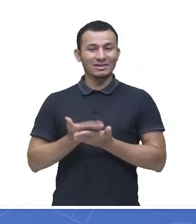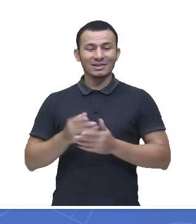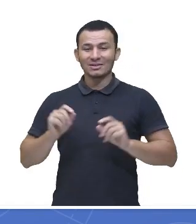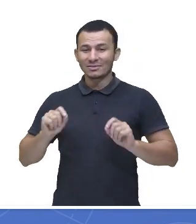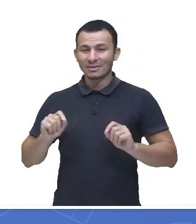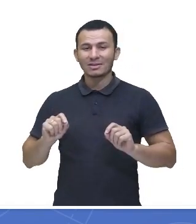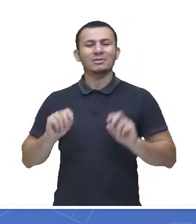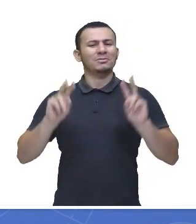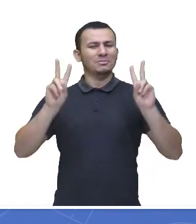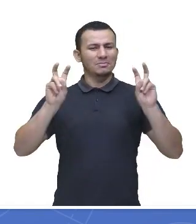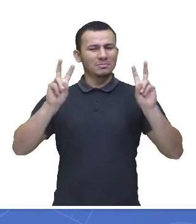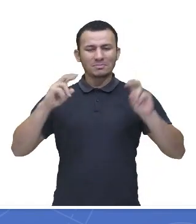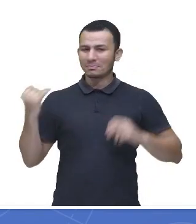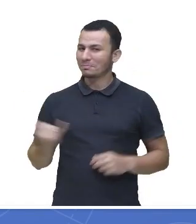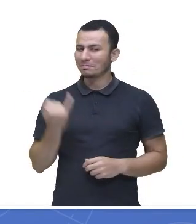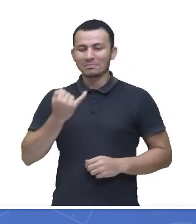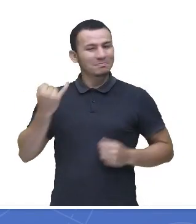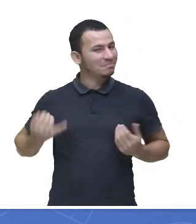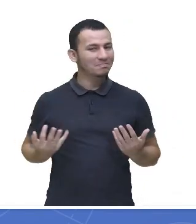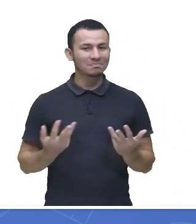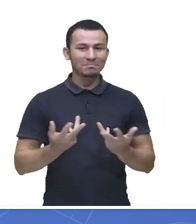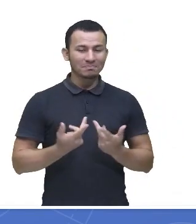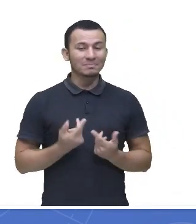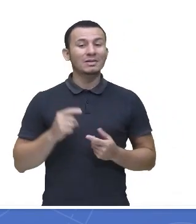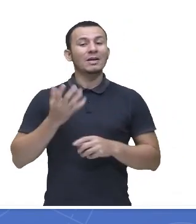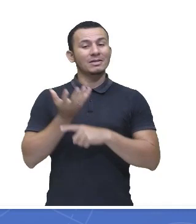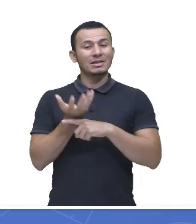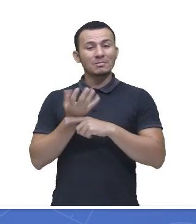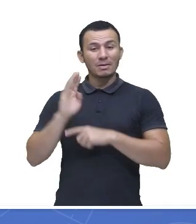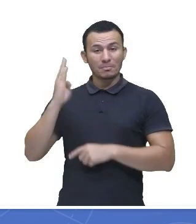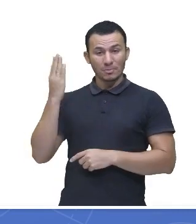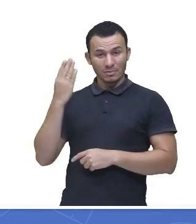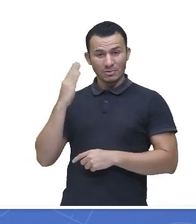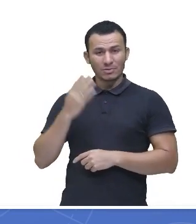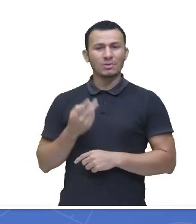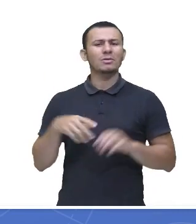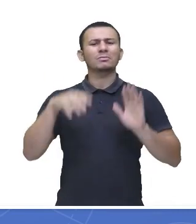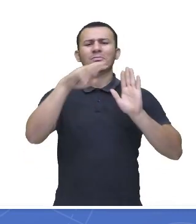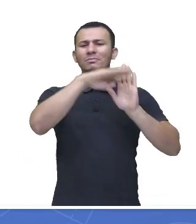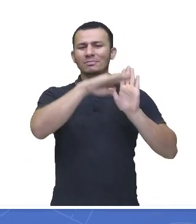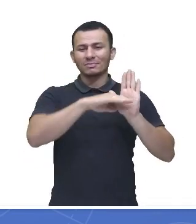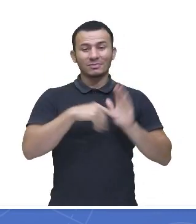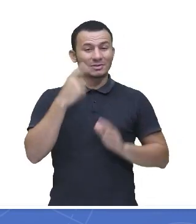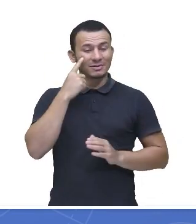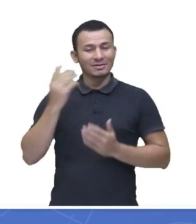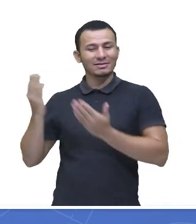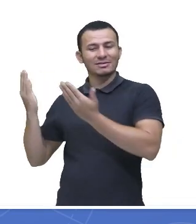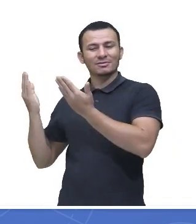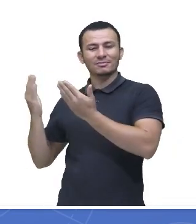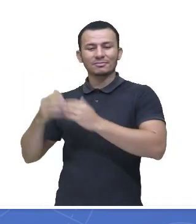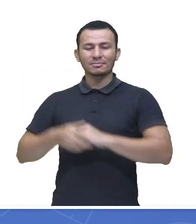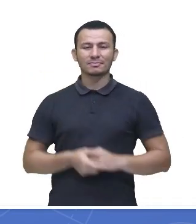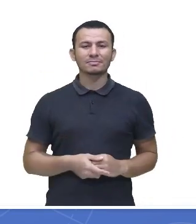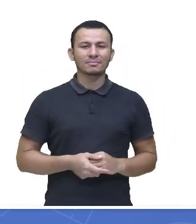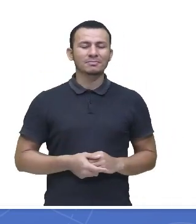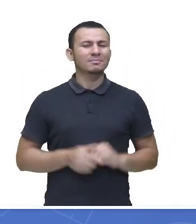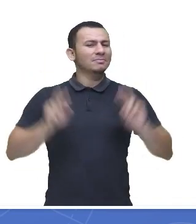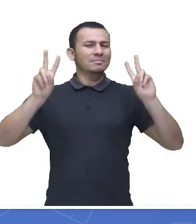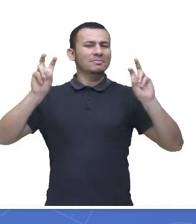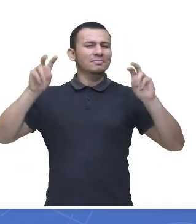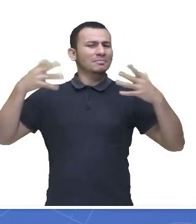um componente maravilhoso que é a biologia. Vamos dar uma olhada aí no nosso conteúdo de hoje. Vamos falar